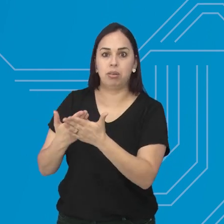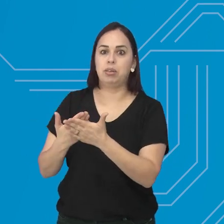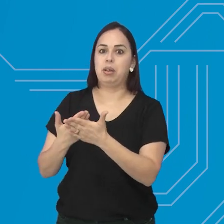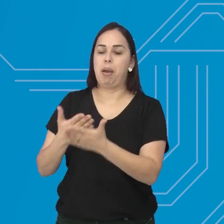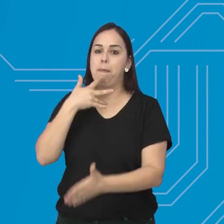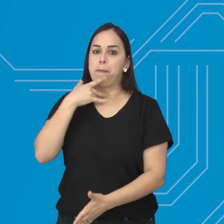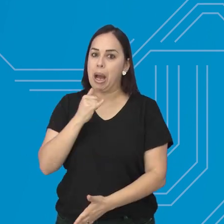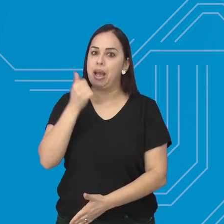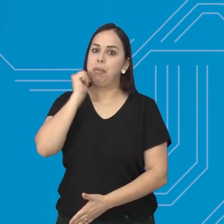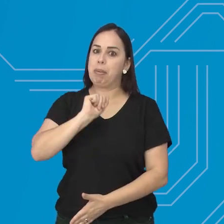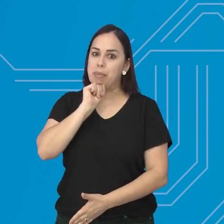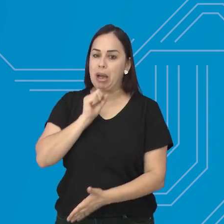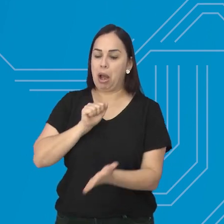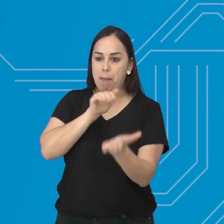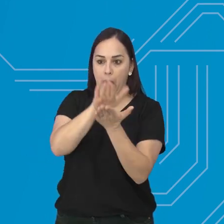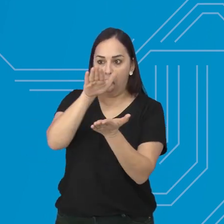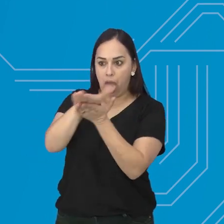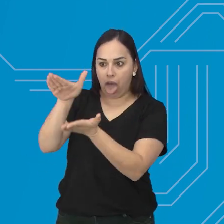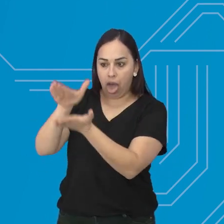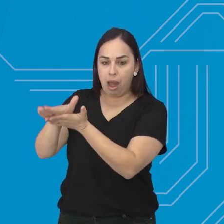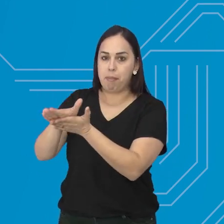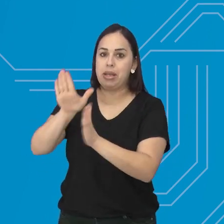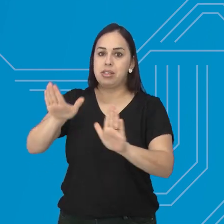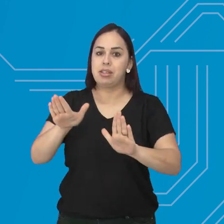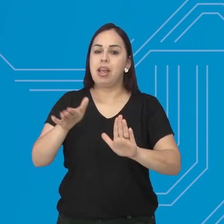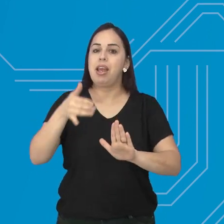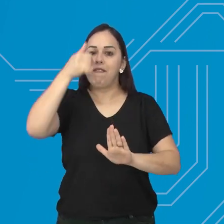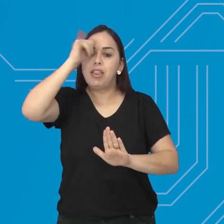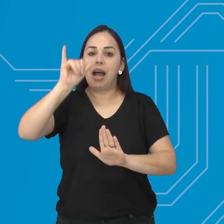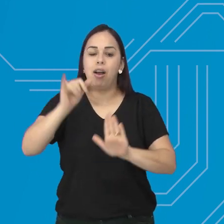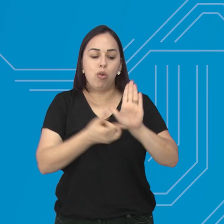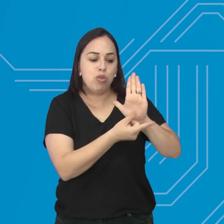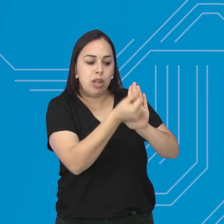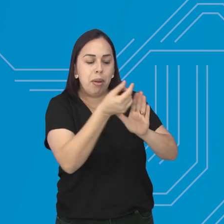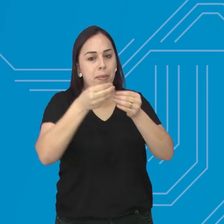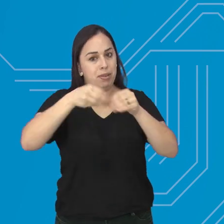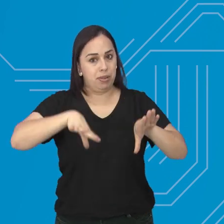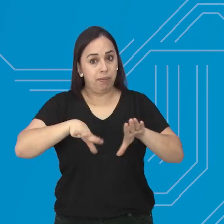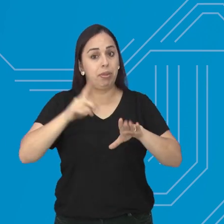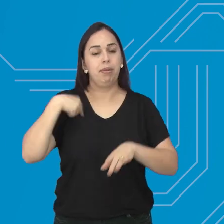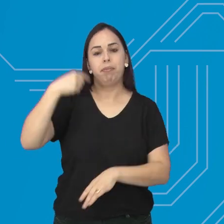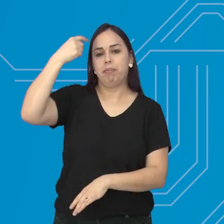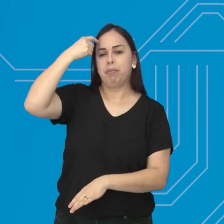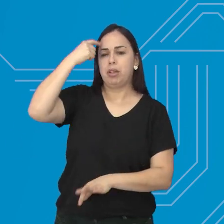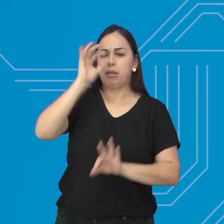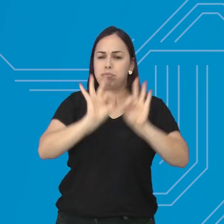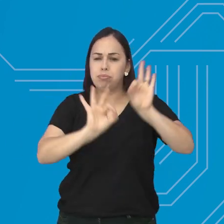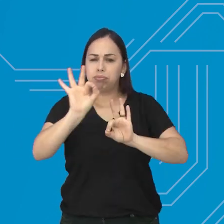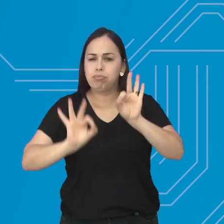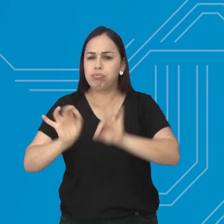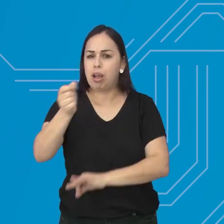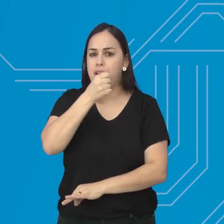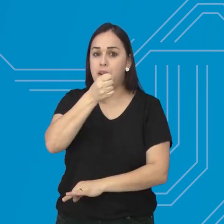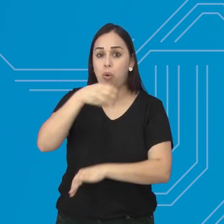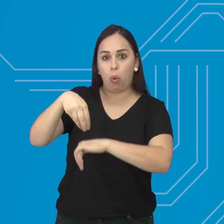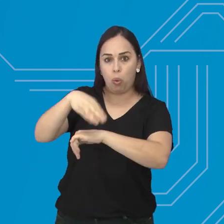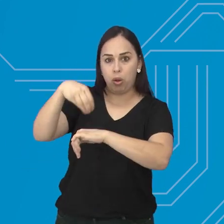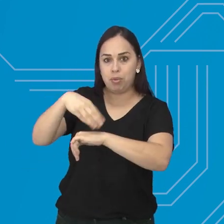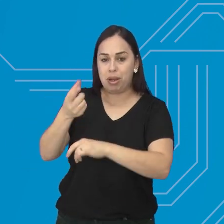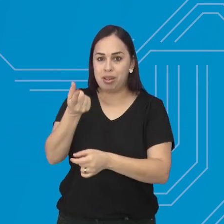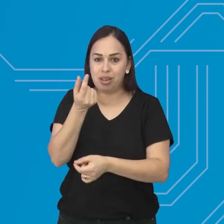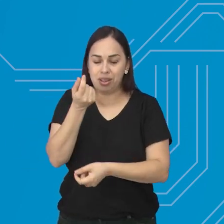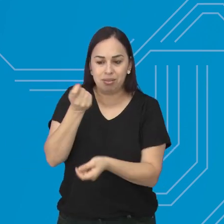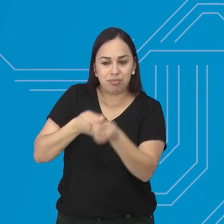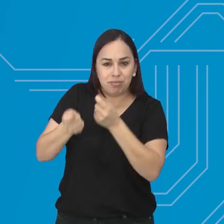desafio para os pais é incluir esse gasto sem que ele prejudique o orçamento da casa. Pensando nisso, nós produzimos uma reportagem